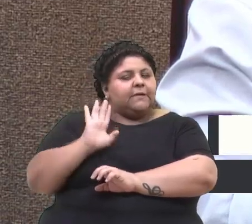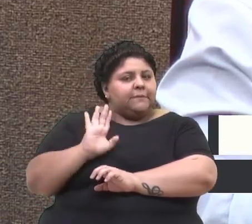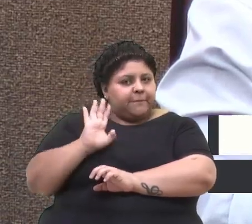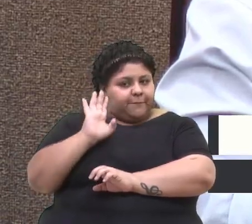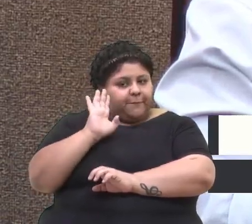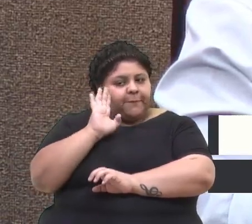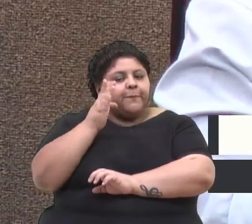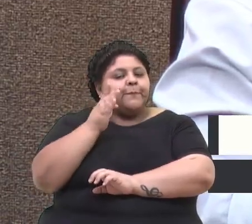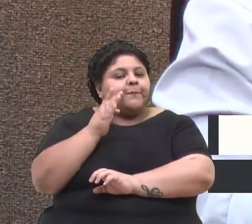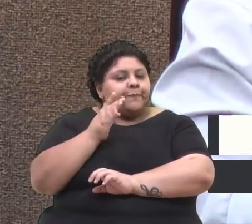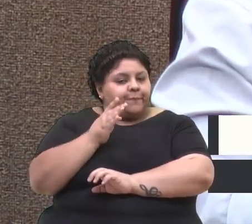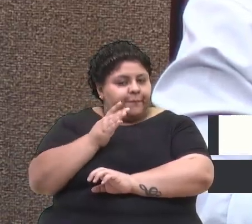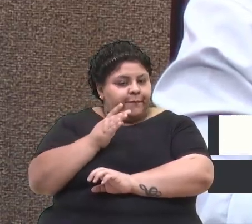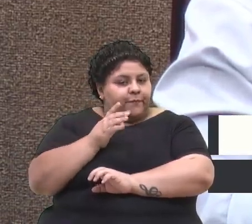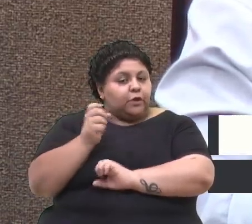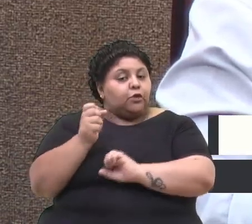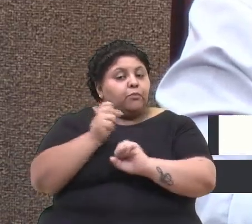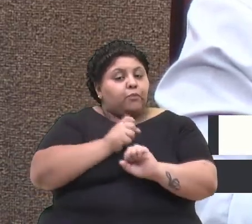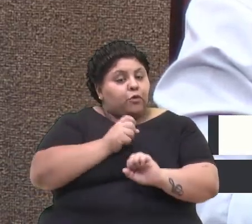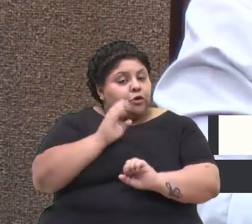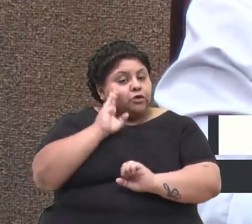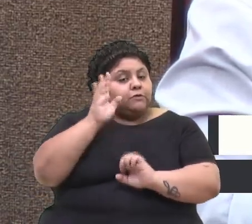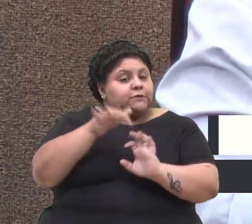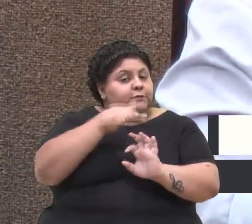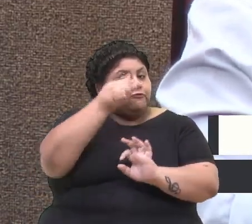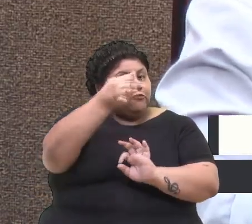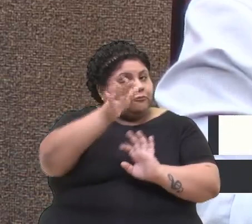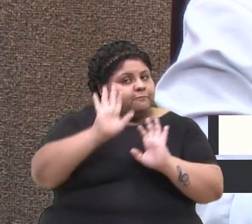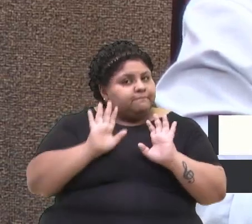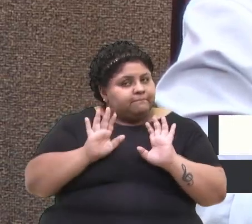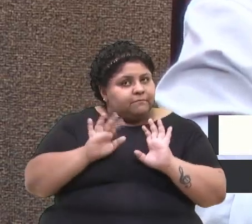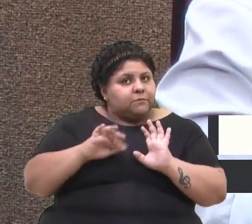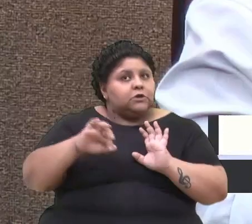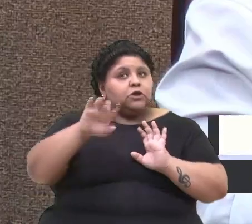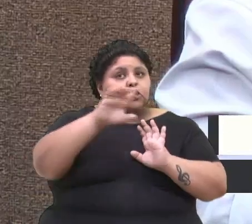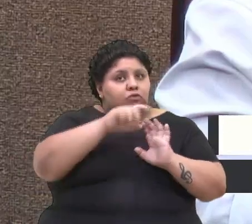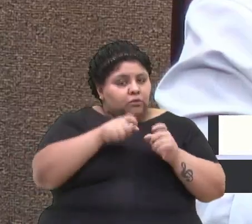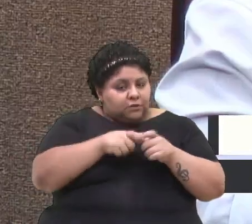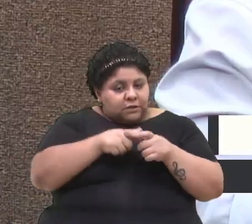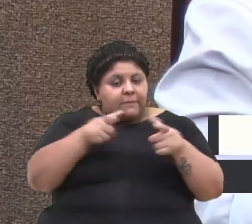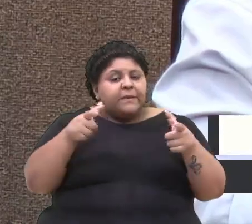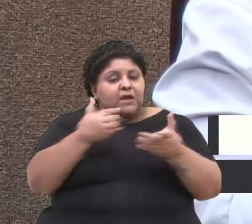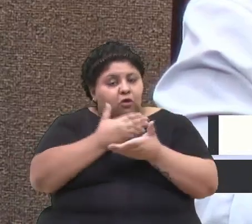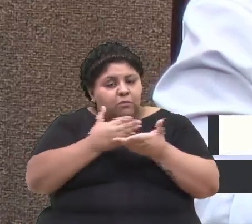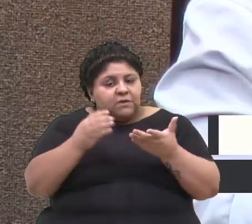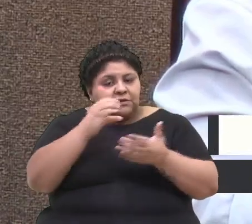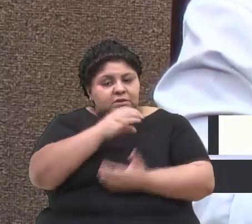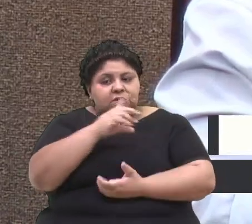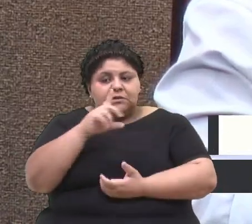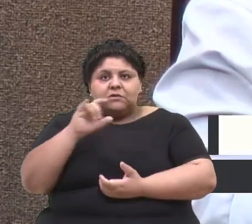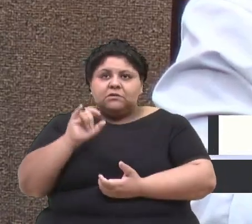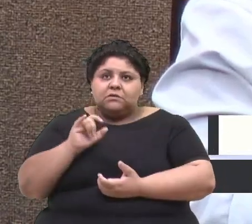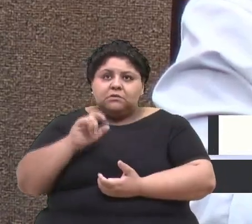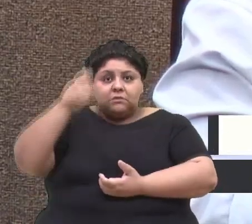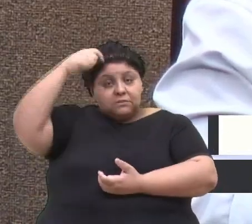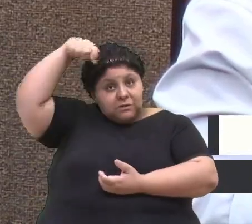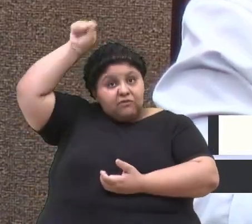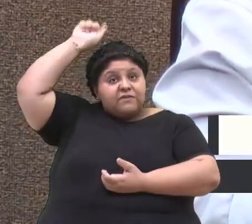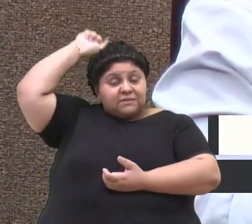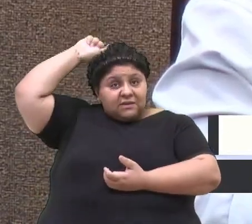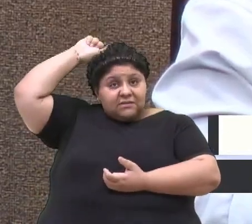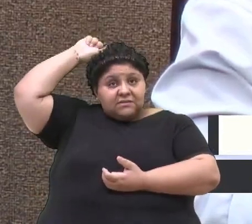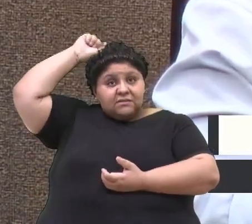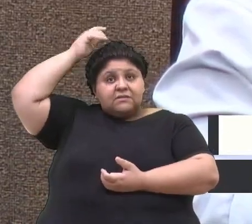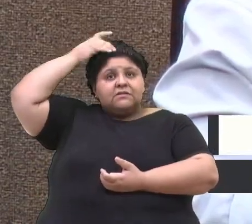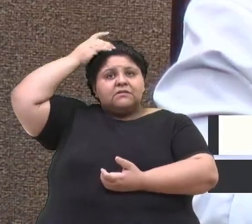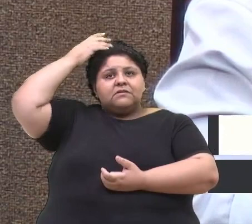que já aconteceram, que precisam de devida investigação, nós temos que abrir uma CPI, sim. Uma CPI da Universidade de Caxias do Sul.